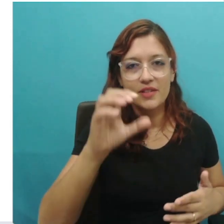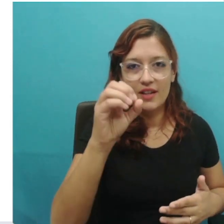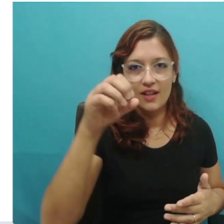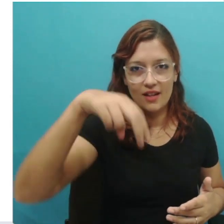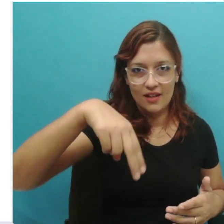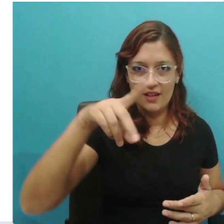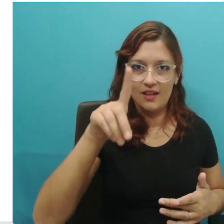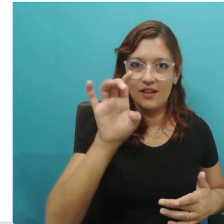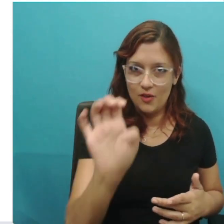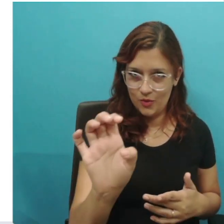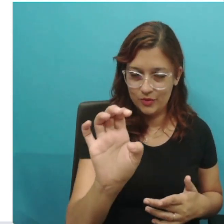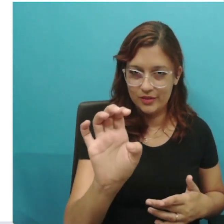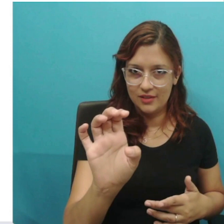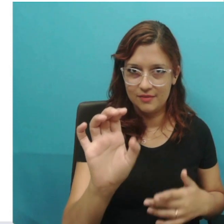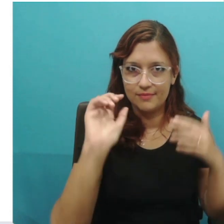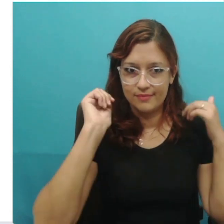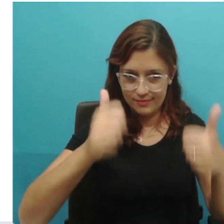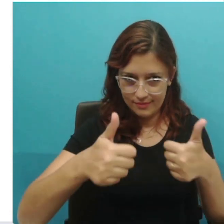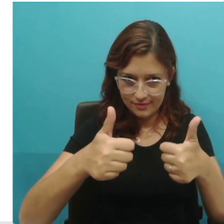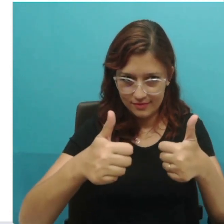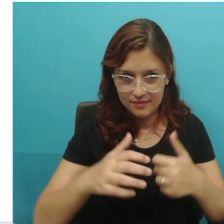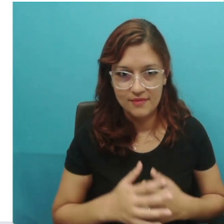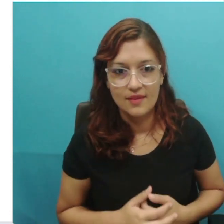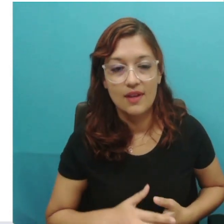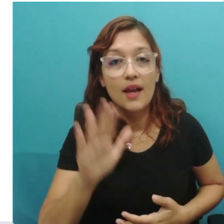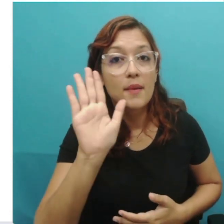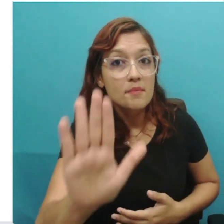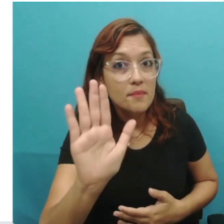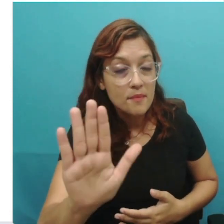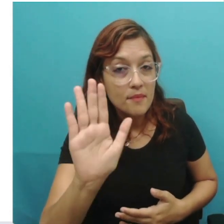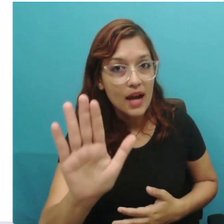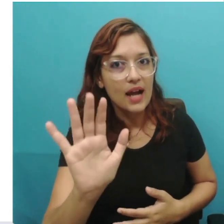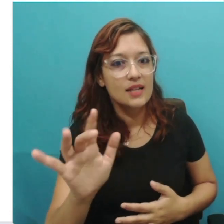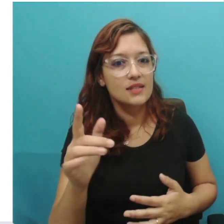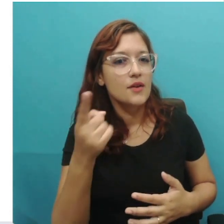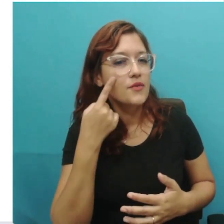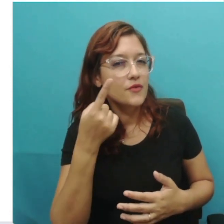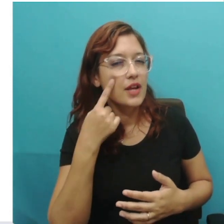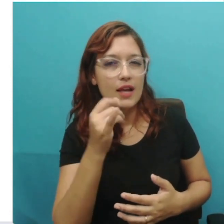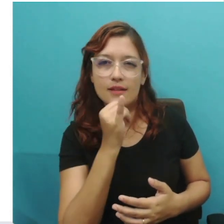parado. Então, eu vou usar onde? Certo?